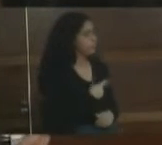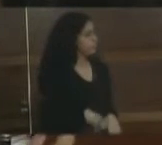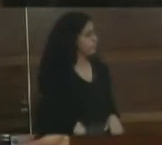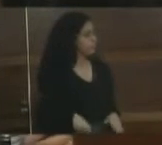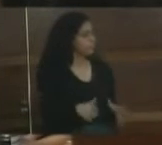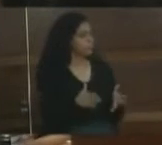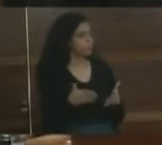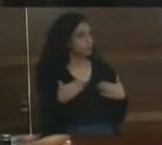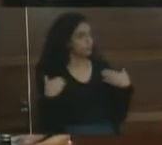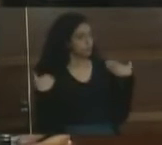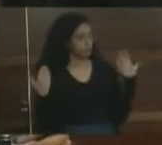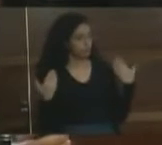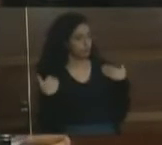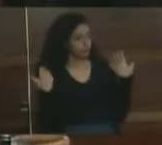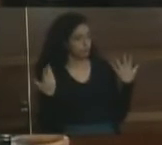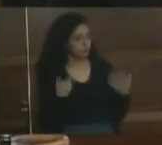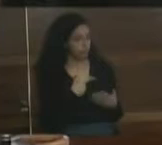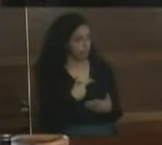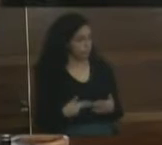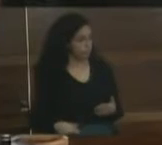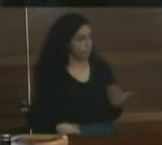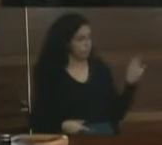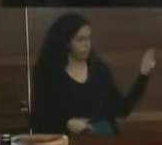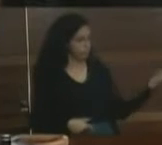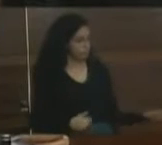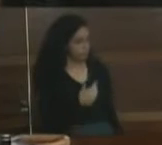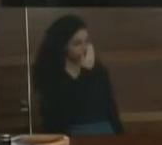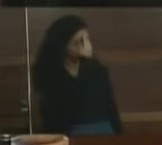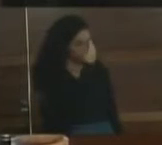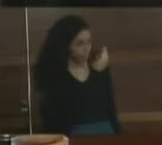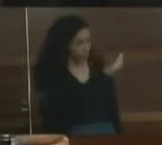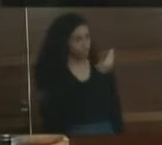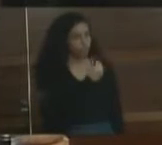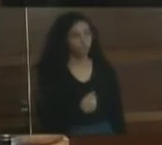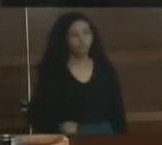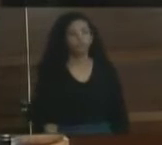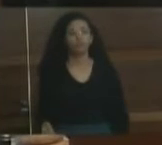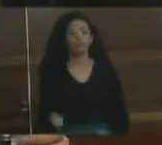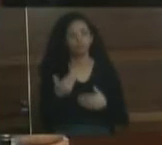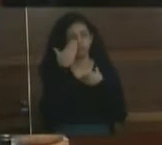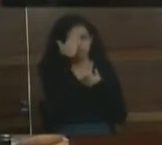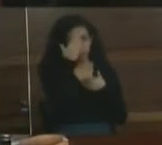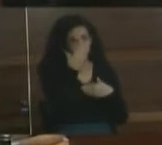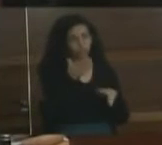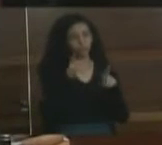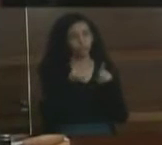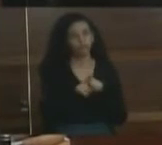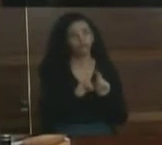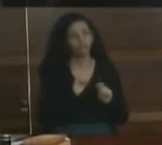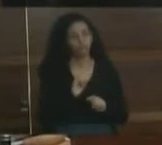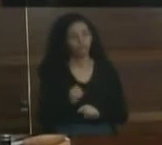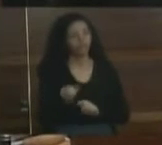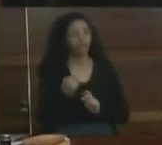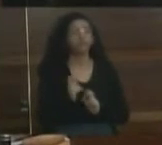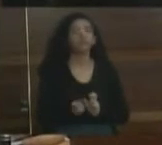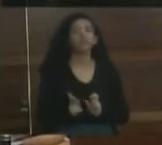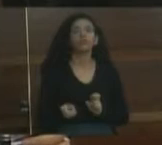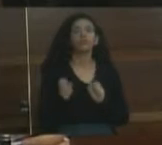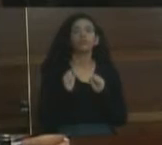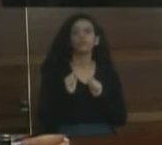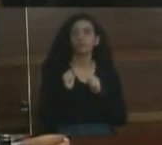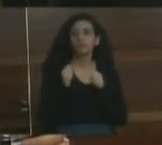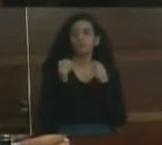nessa comissão presidida por a brigar novamente pela acolhida obrigado também a oportunidade nós sempre podemos